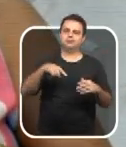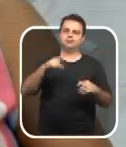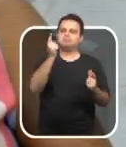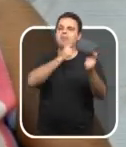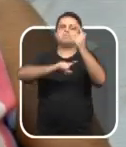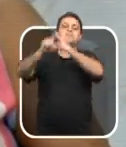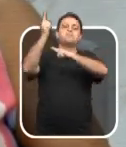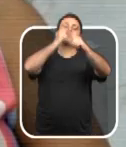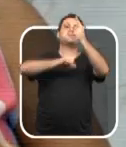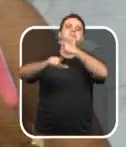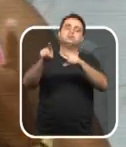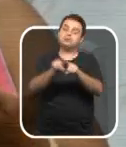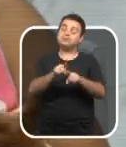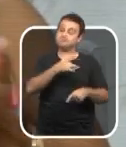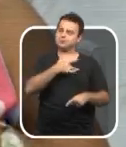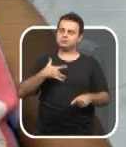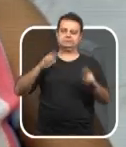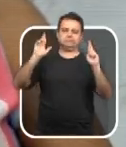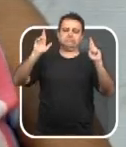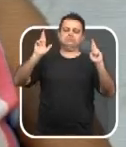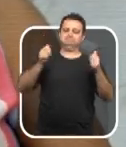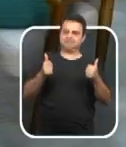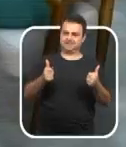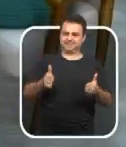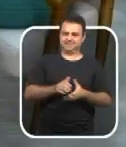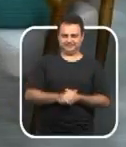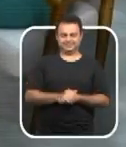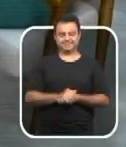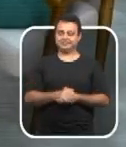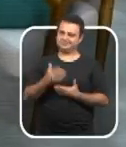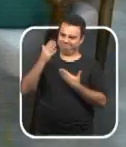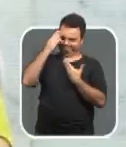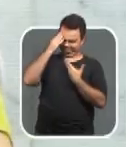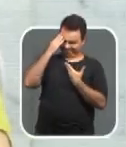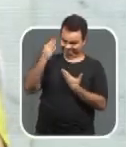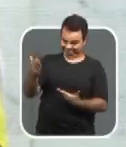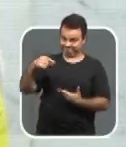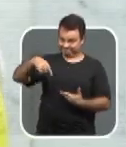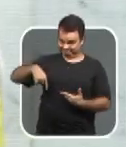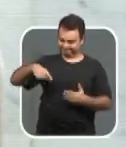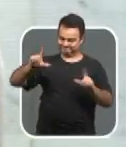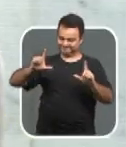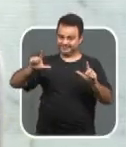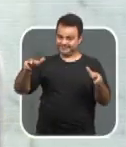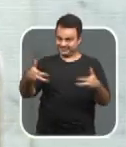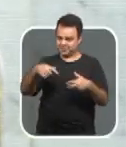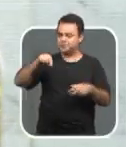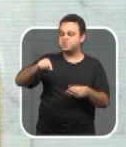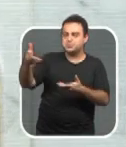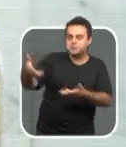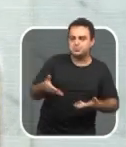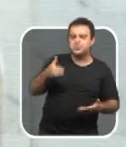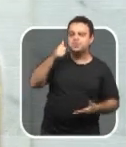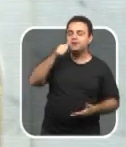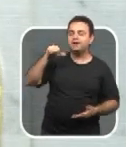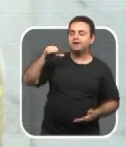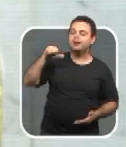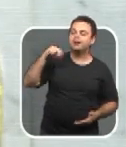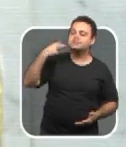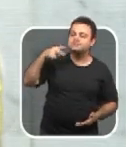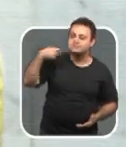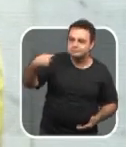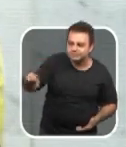prosperidade, realizações e, acima de tudo, muita saúde. Obrigada, Karina. Esse, então, é o Questão de Ordem. Eu conversei aqui com a vereadora